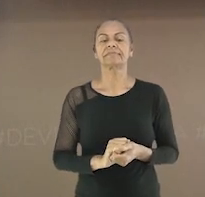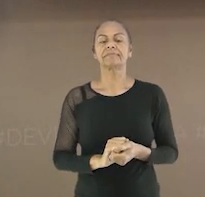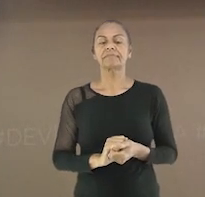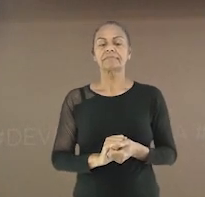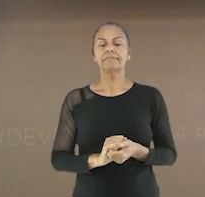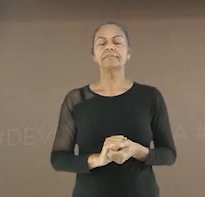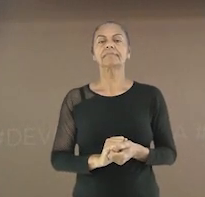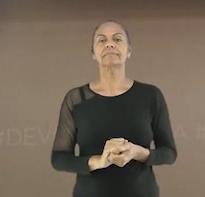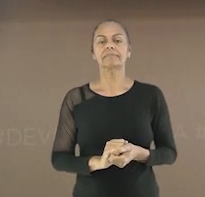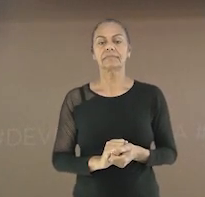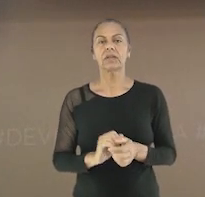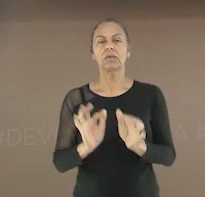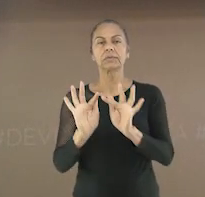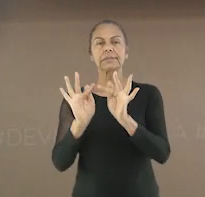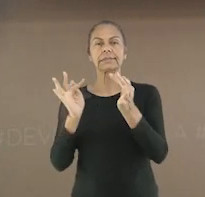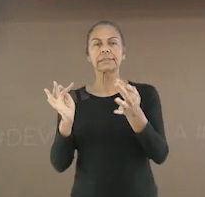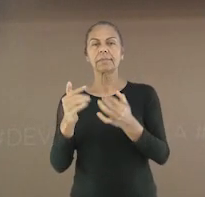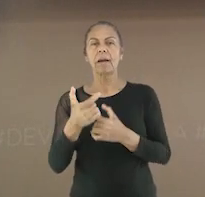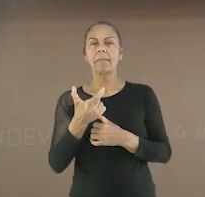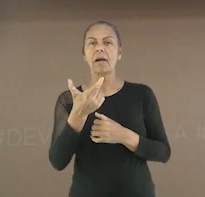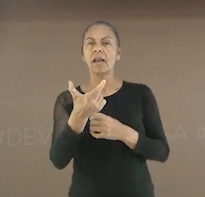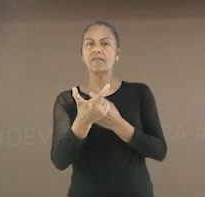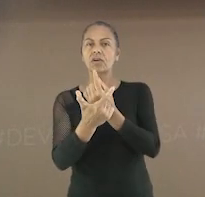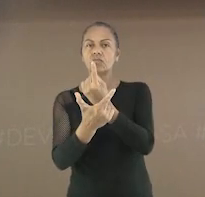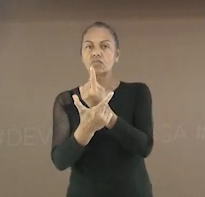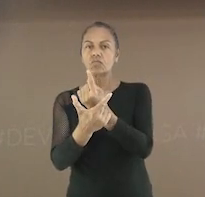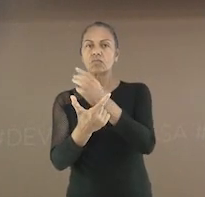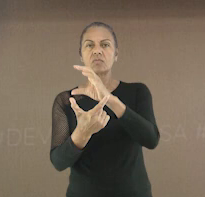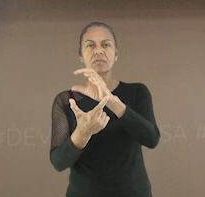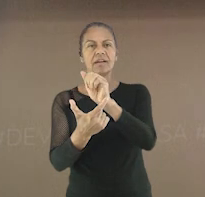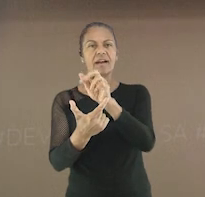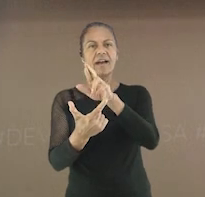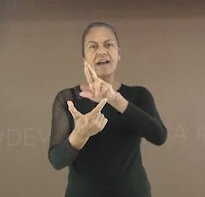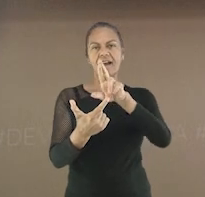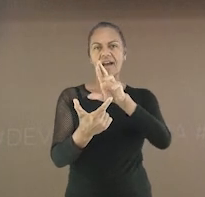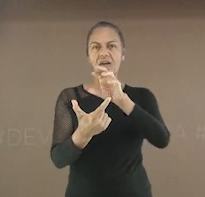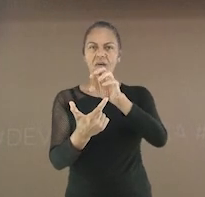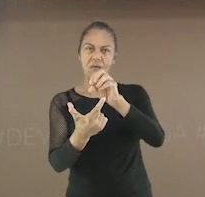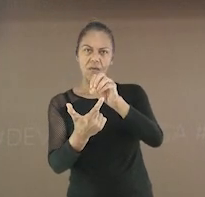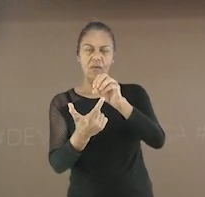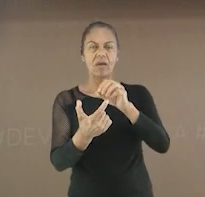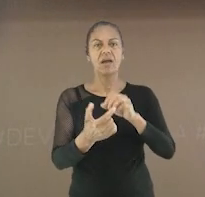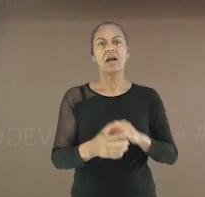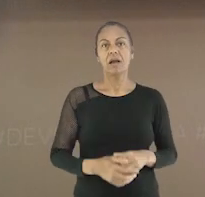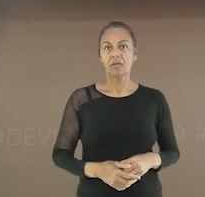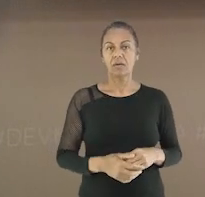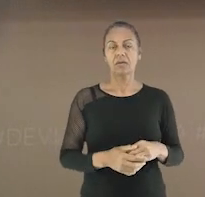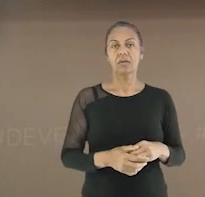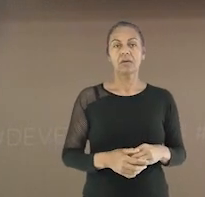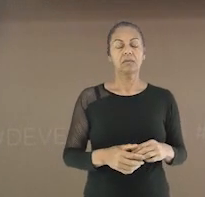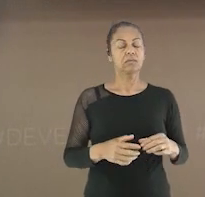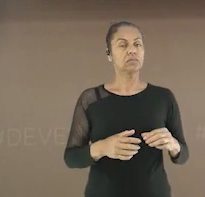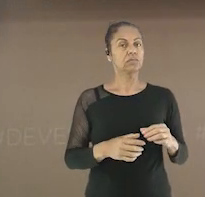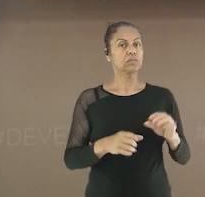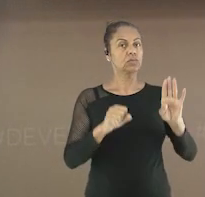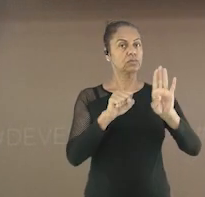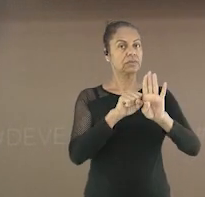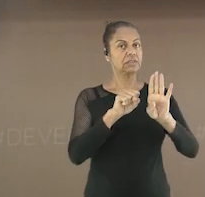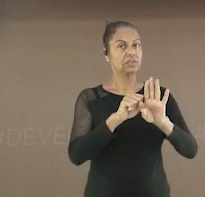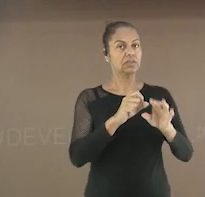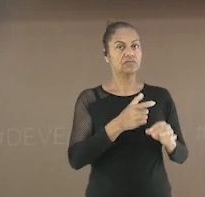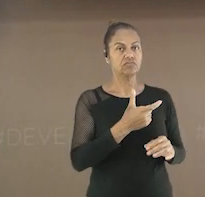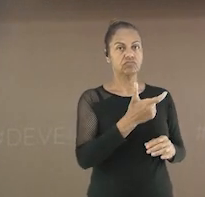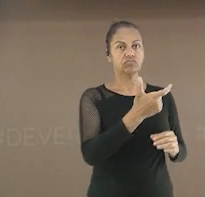possui apenas uma palavra, como o exemplo que você acabou de ver, a palavra carro. Já o substantivo